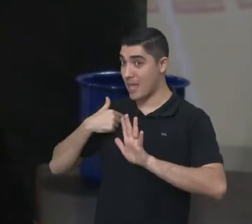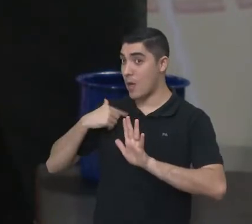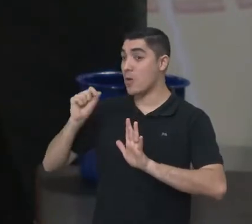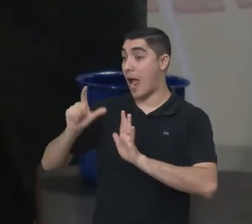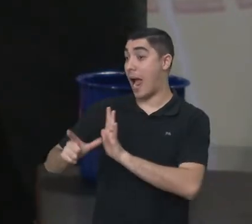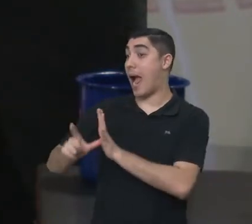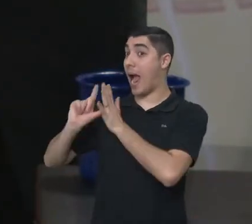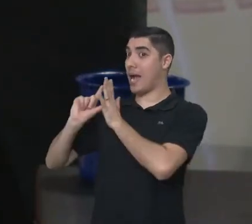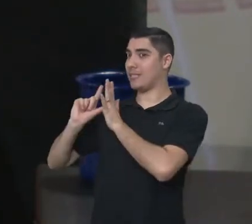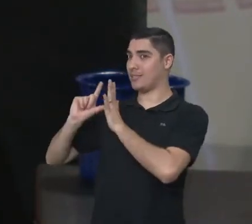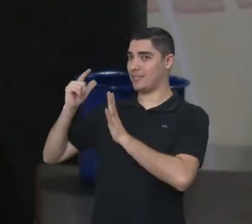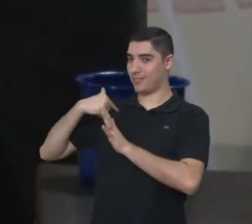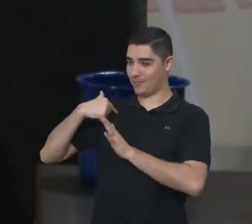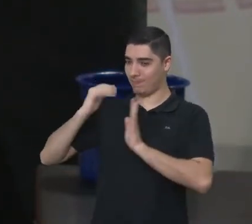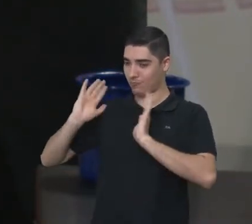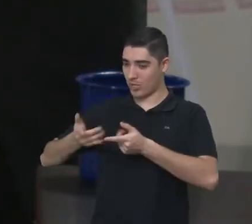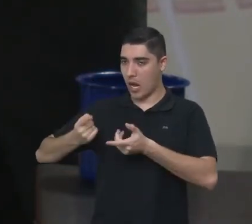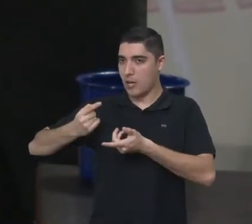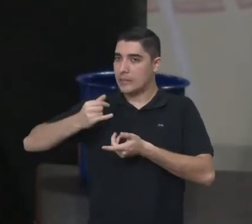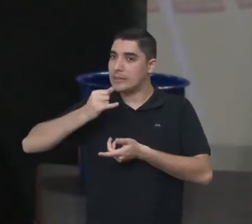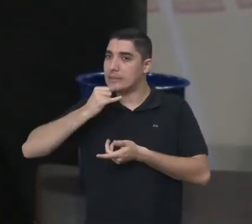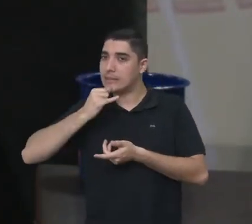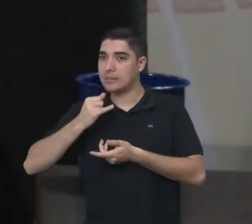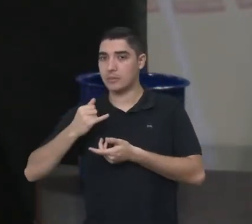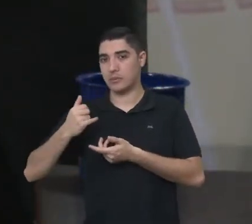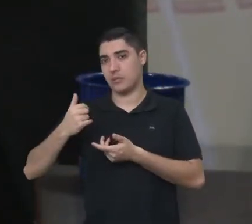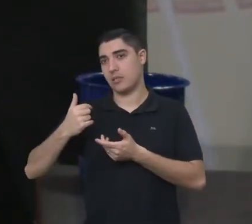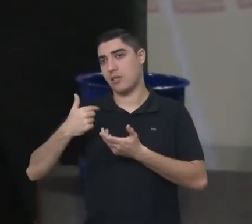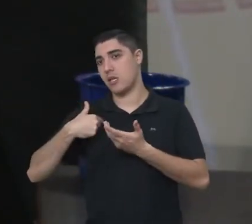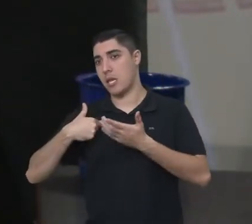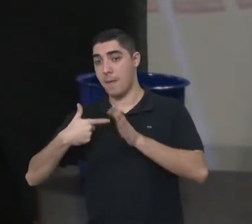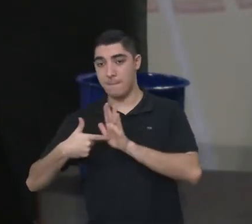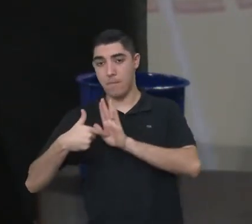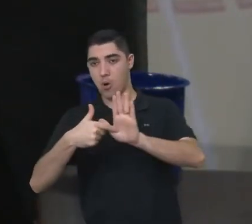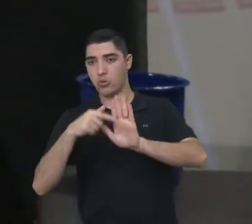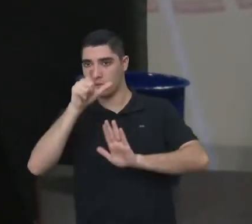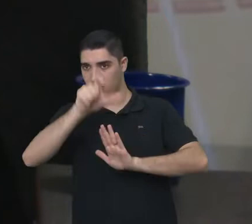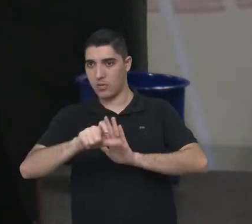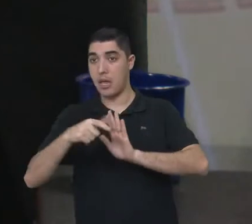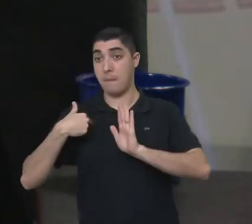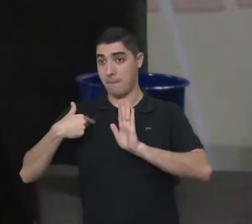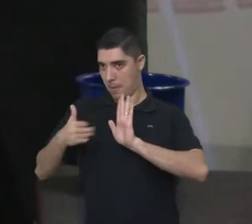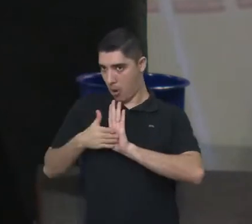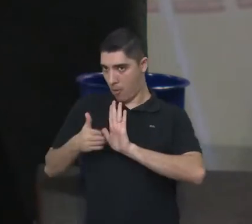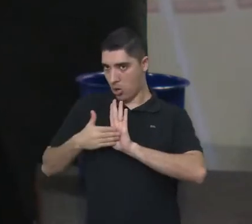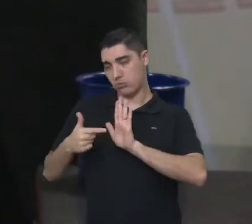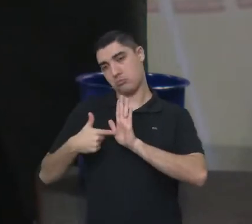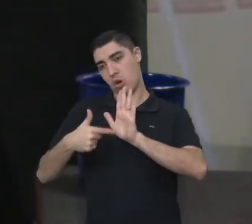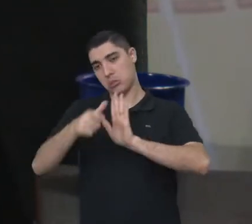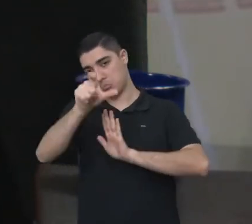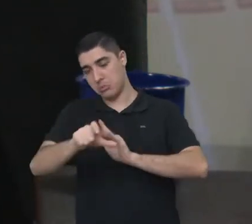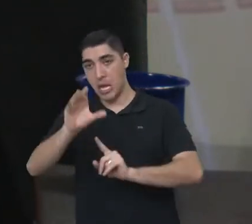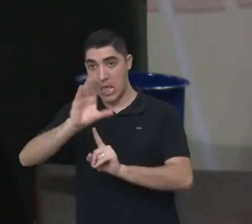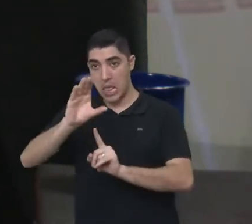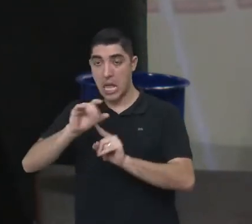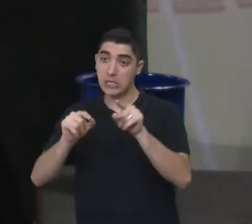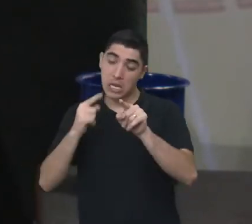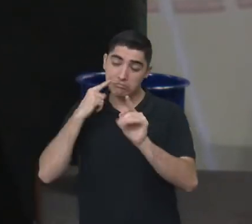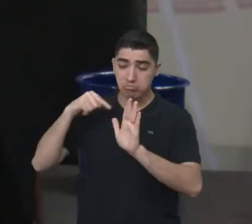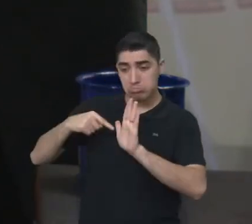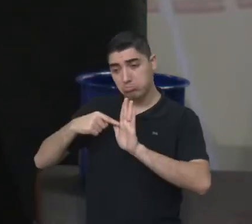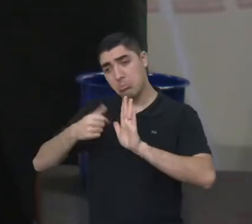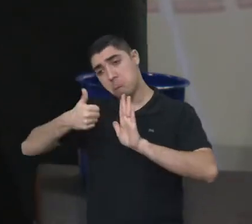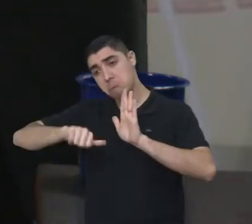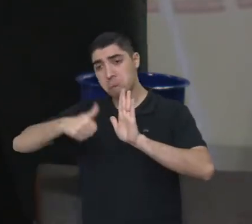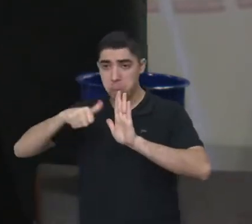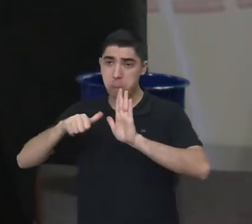não ter problema no futuro, assim. Eu apresento a proposta antes, né, e o cliente